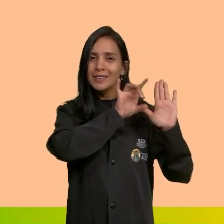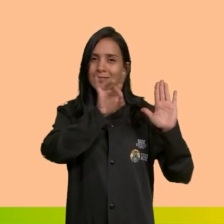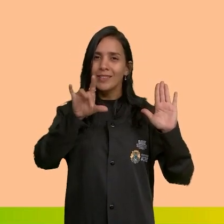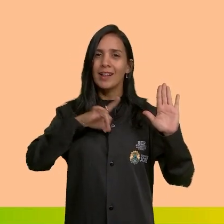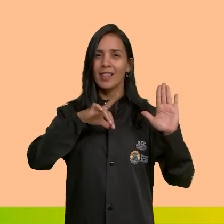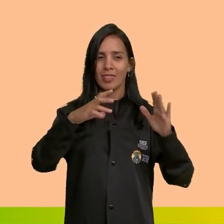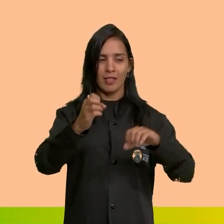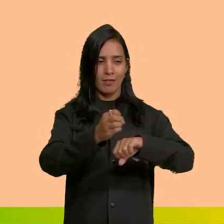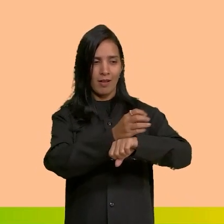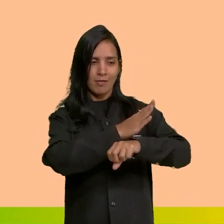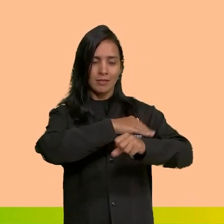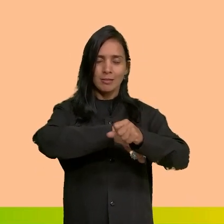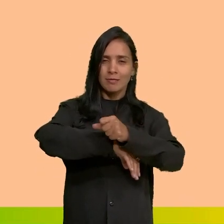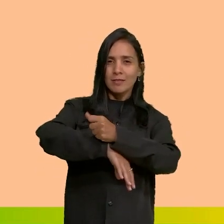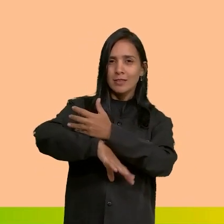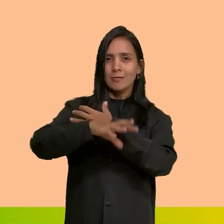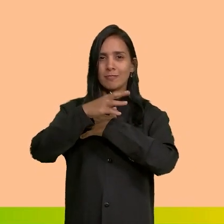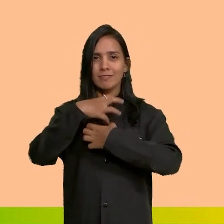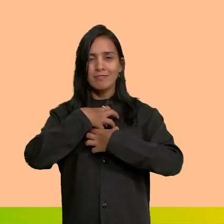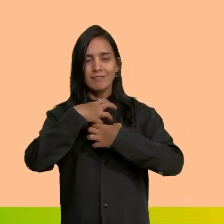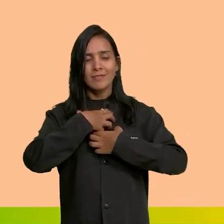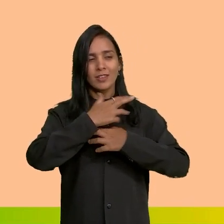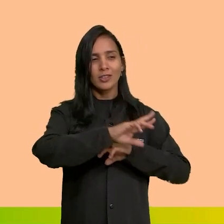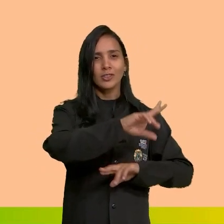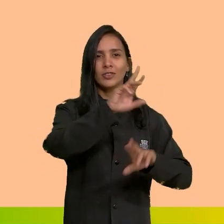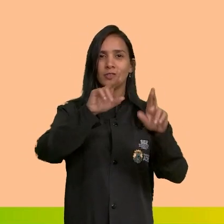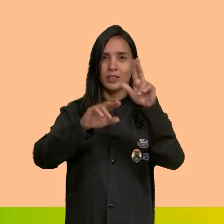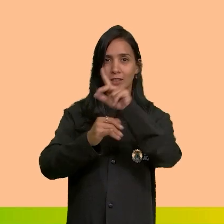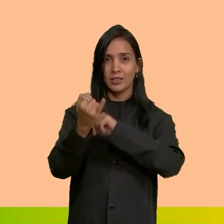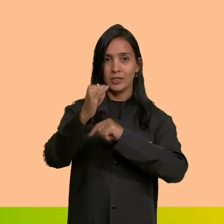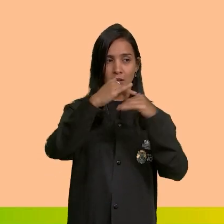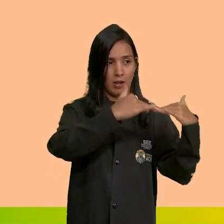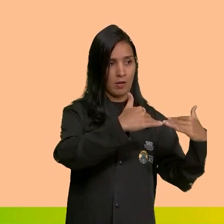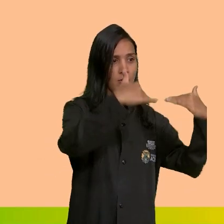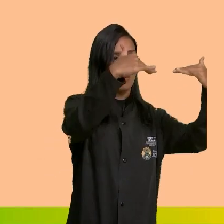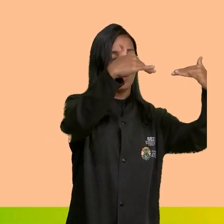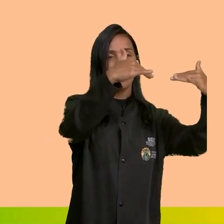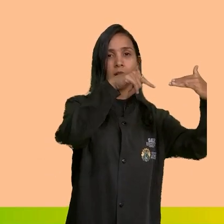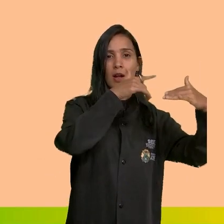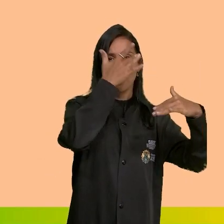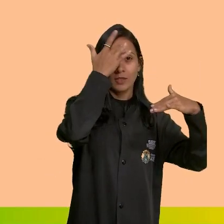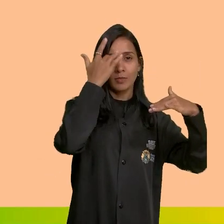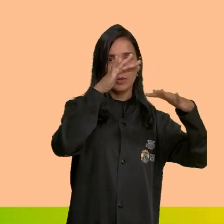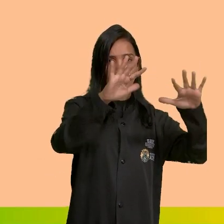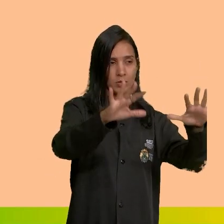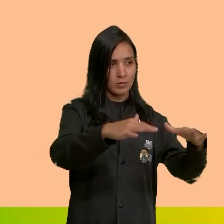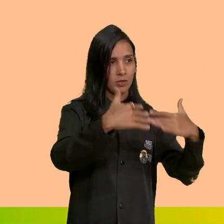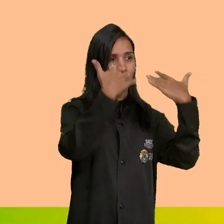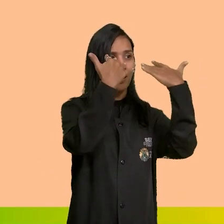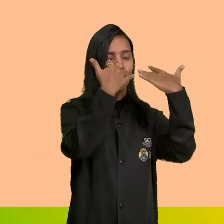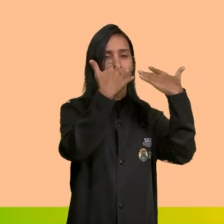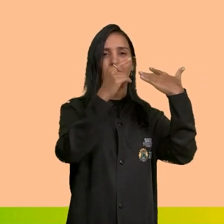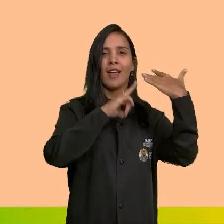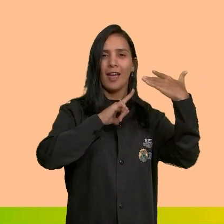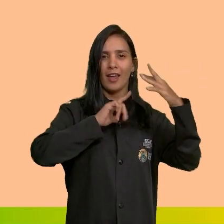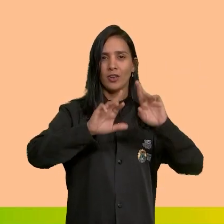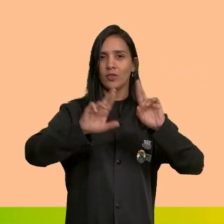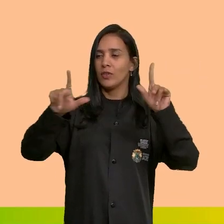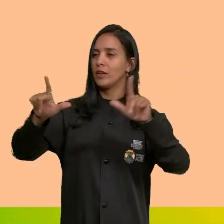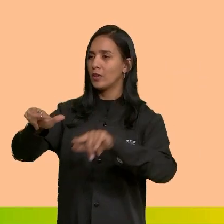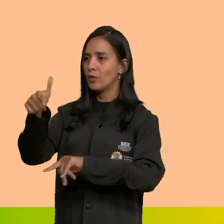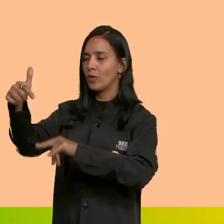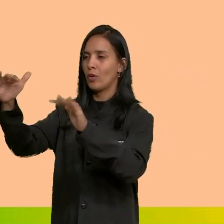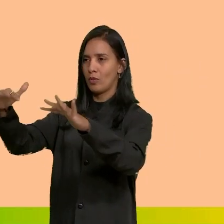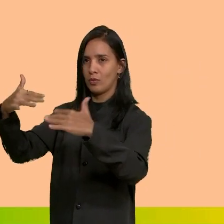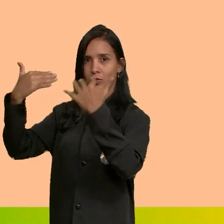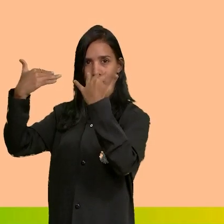sensação. Então, cada texto vai ter um objetivo específico. A tragédia e a comédia foram